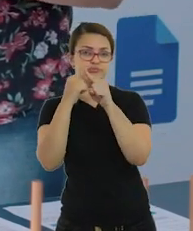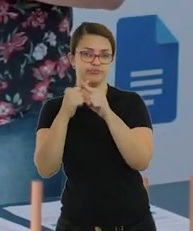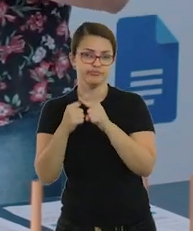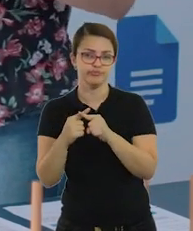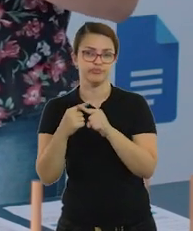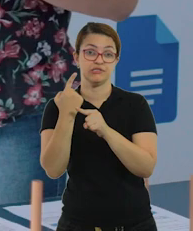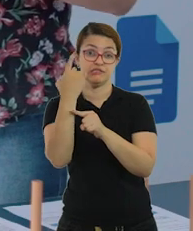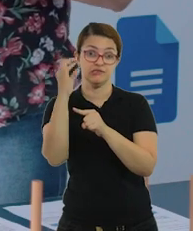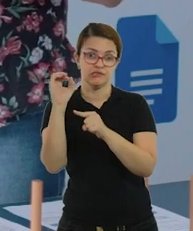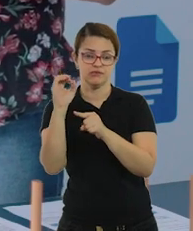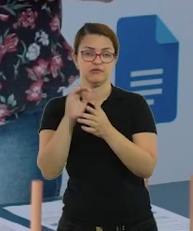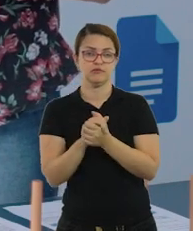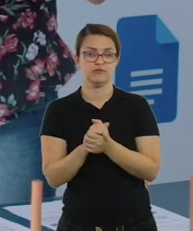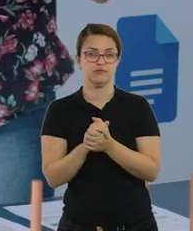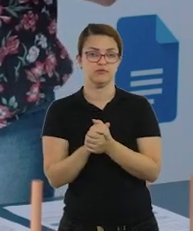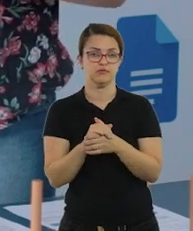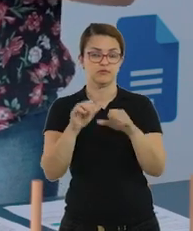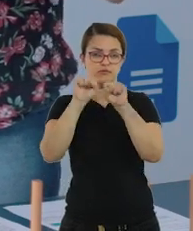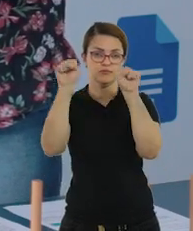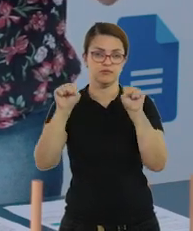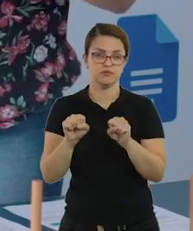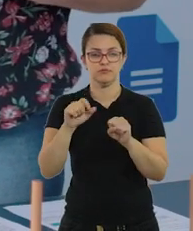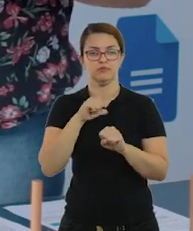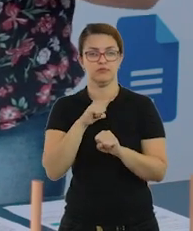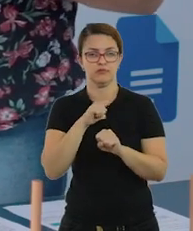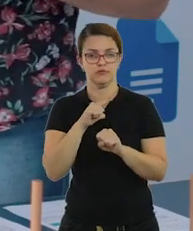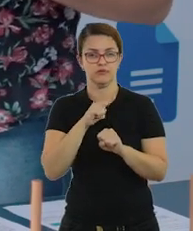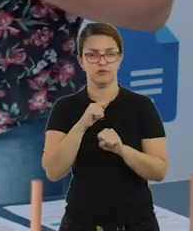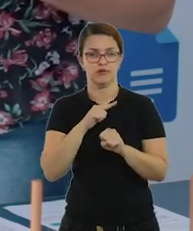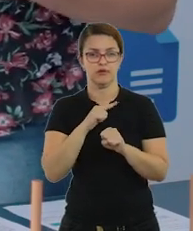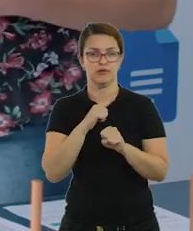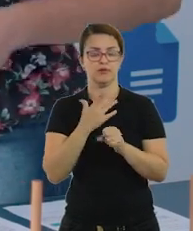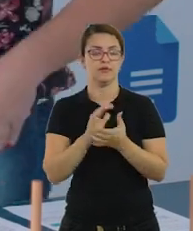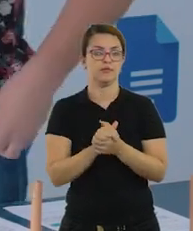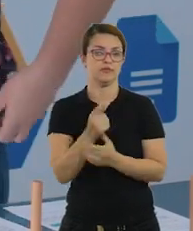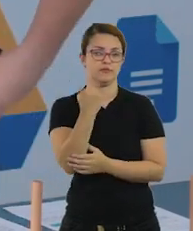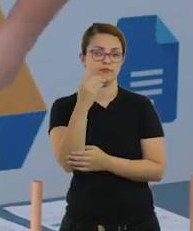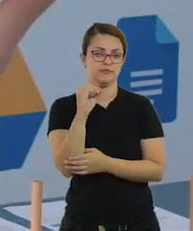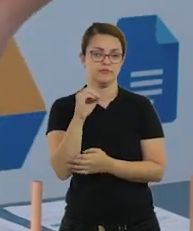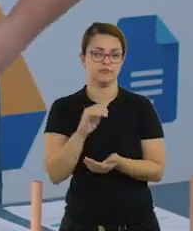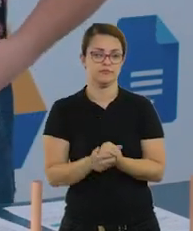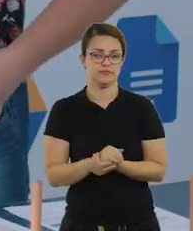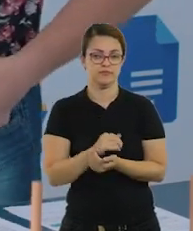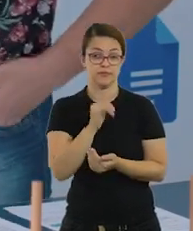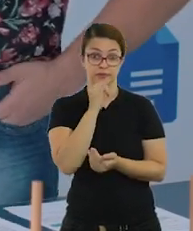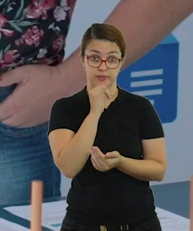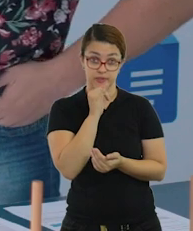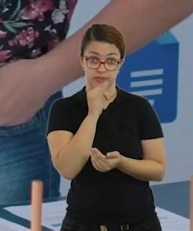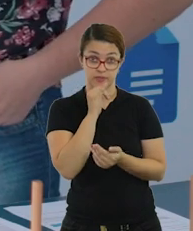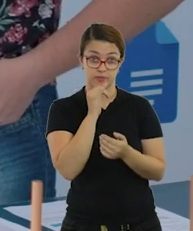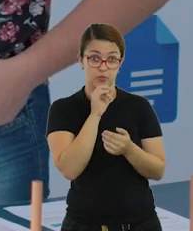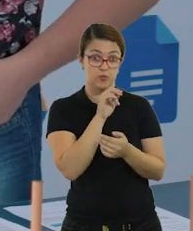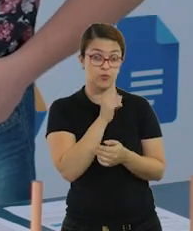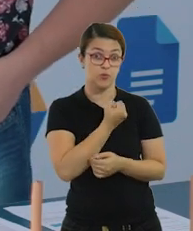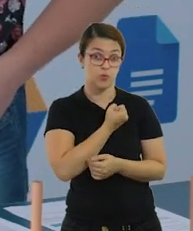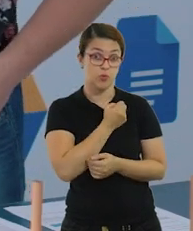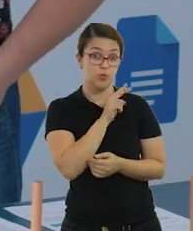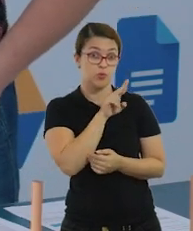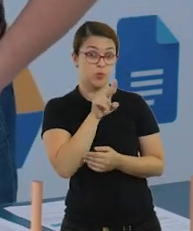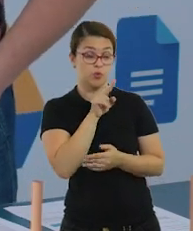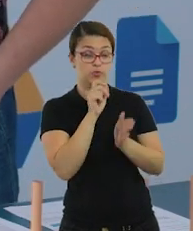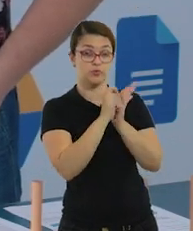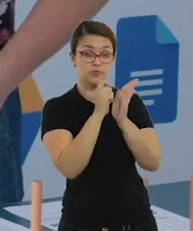de 10. O nosso sistema de numeração tem como base o 10, tá? Então, a gente tem a escrita por extenso de um